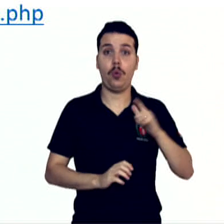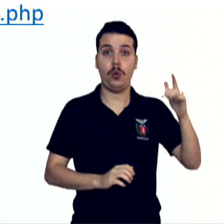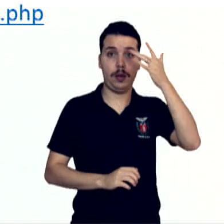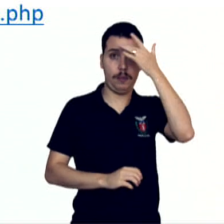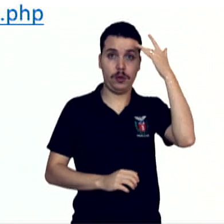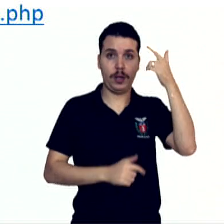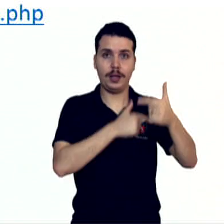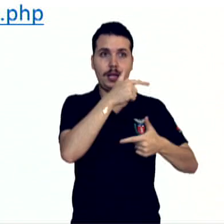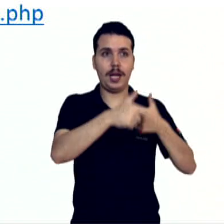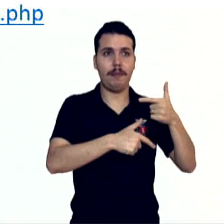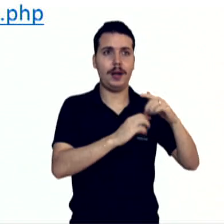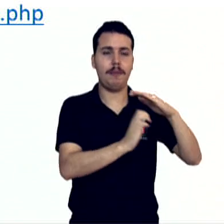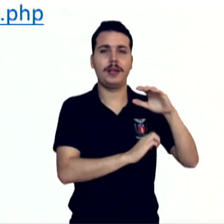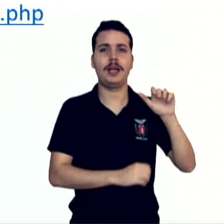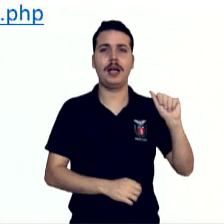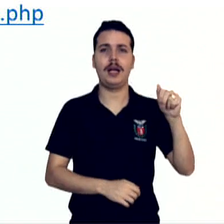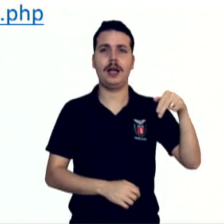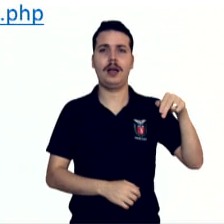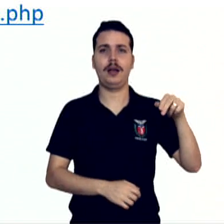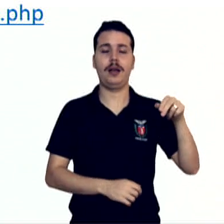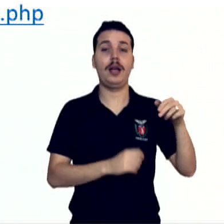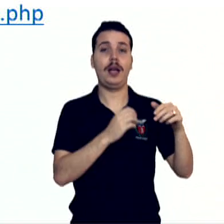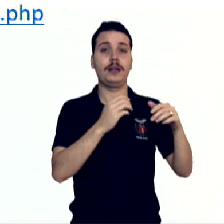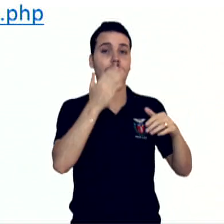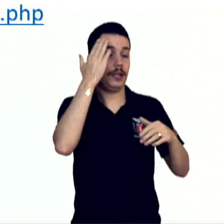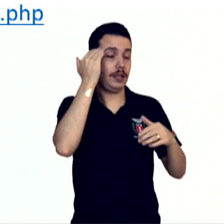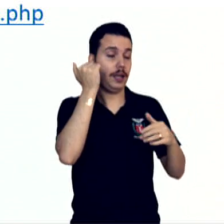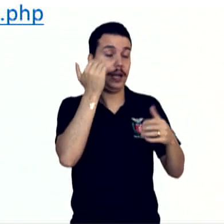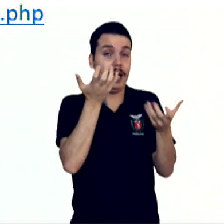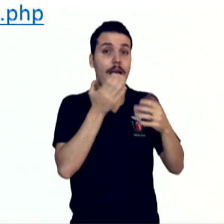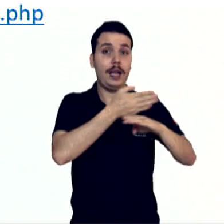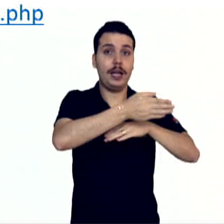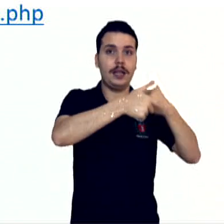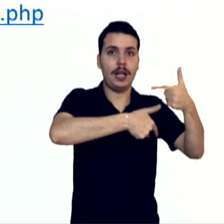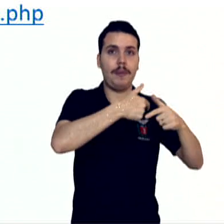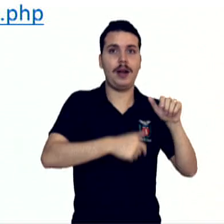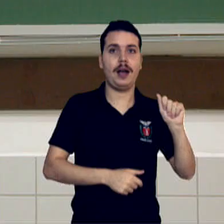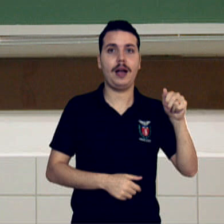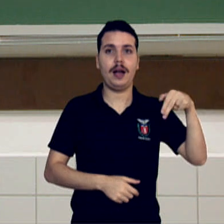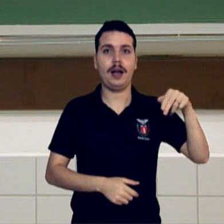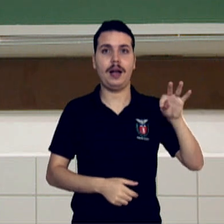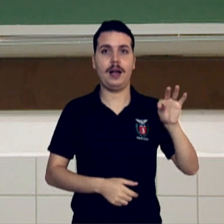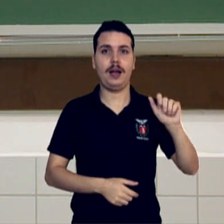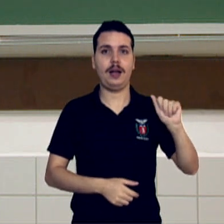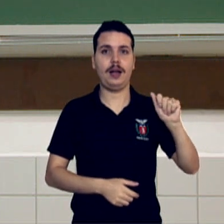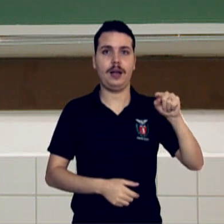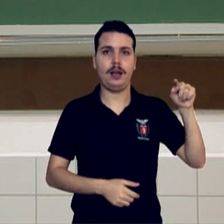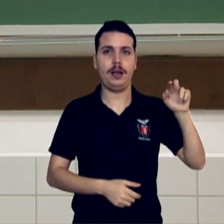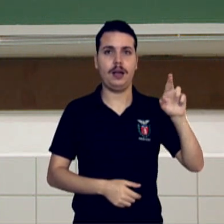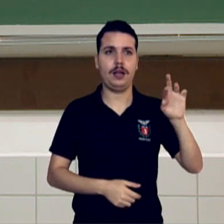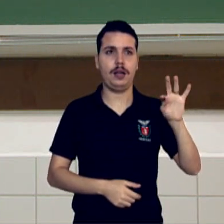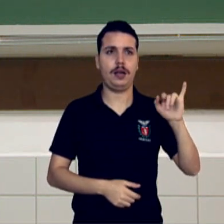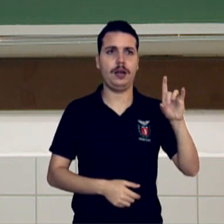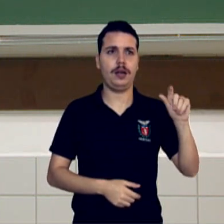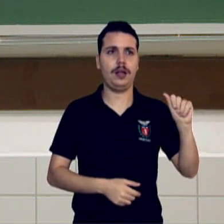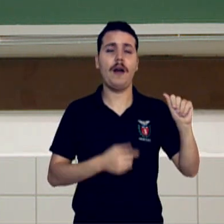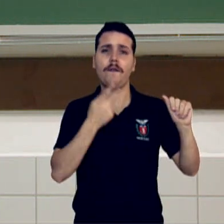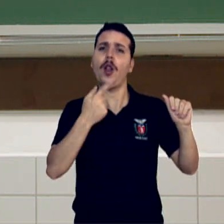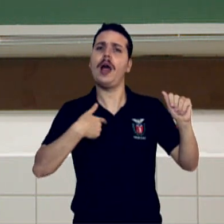Antártida, ela disse que sabia falar antártico. Olha só, ela imaginou que existia